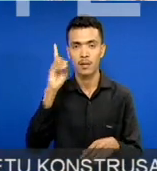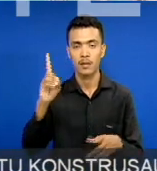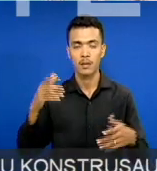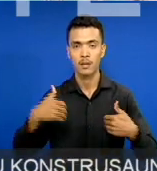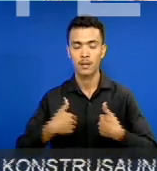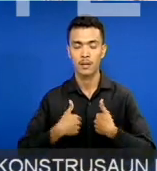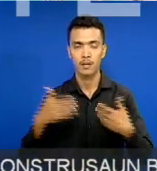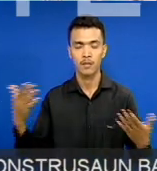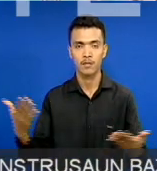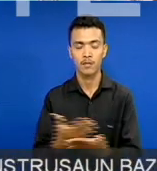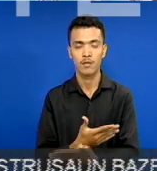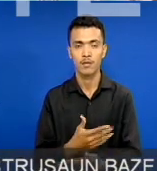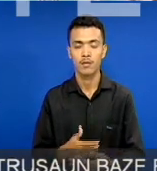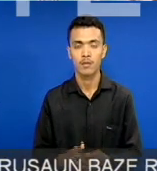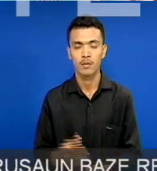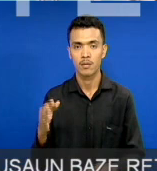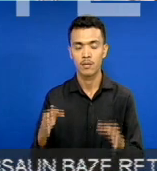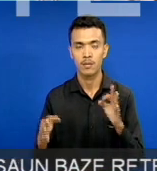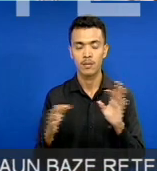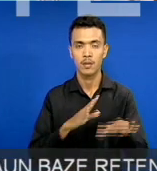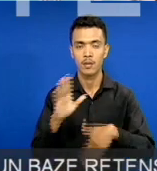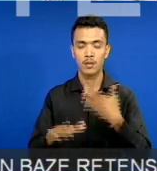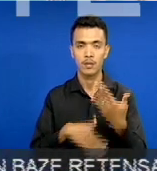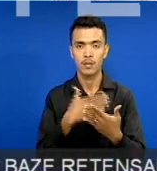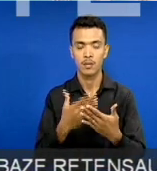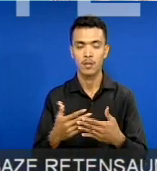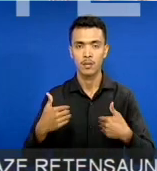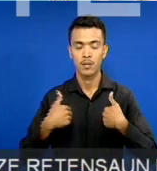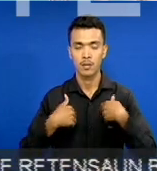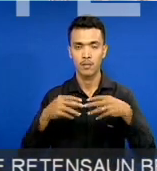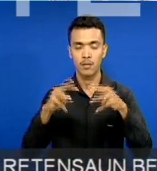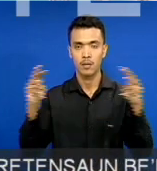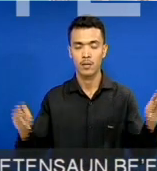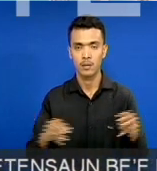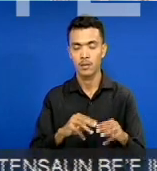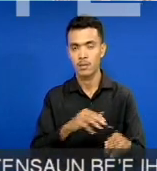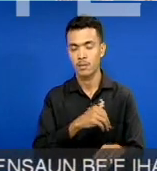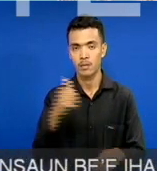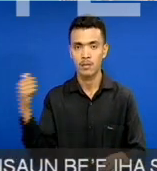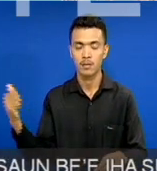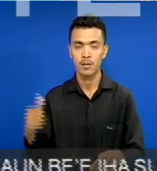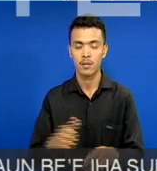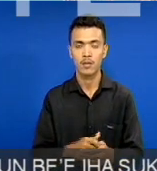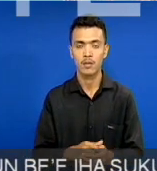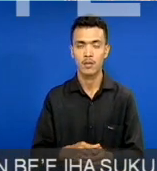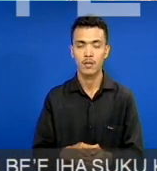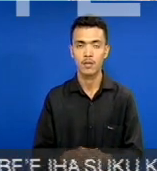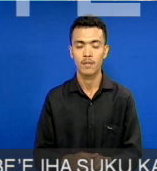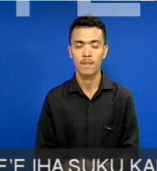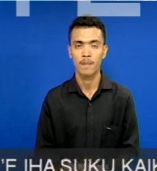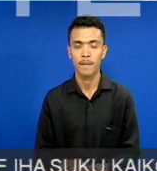sistema fone, se te bota Sira cara cantau, e a território Larane, e município Balo, nebe Balo cliente, todos anulo, todos anulo, nem